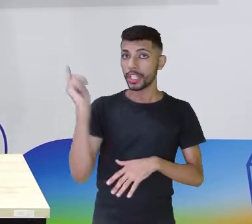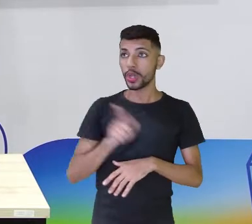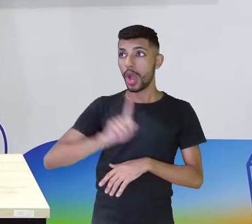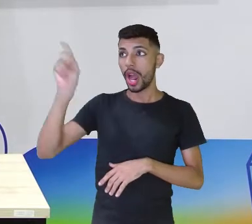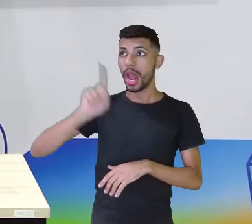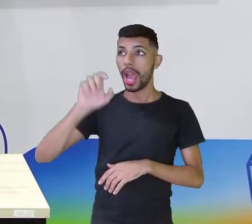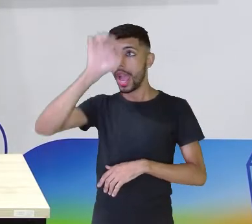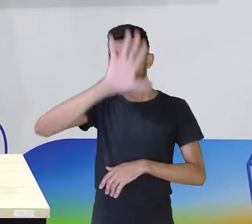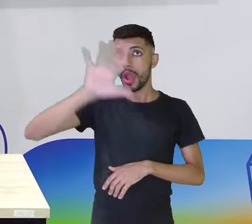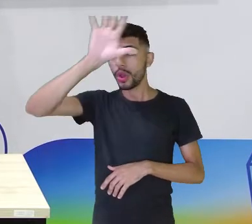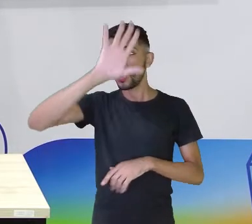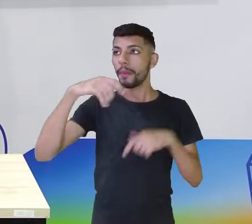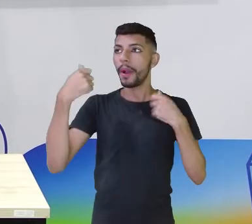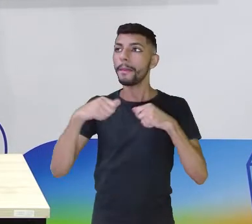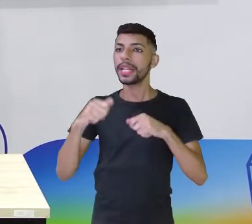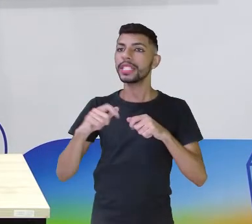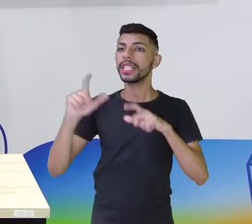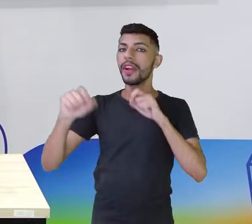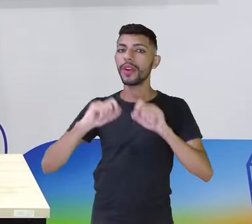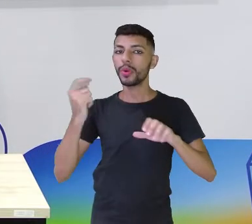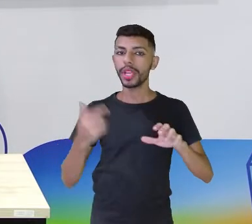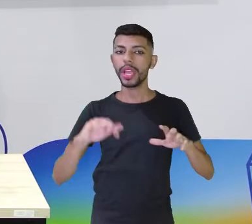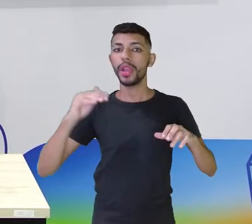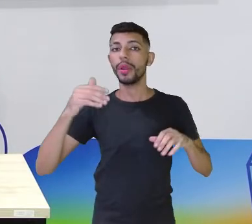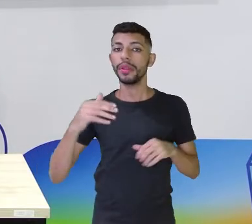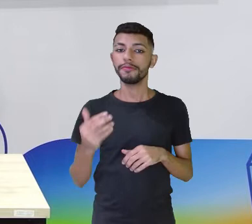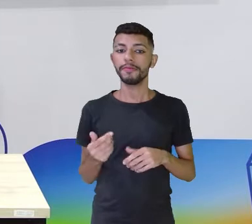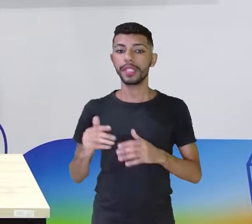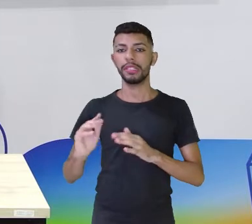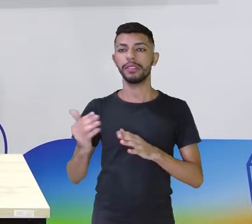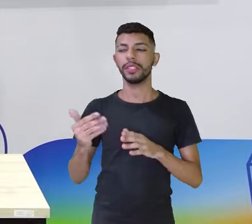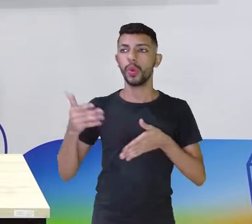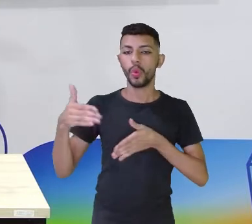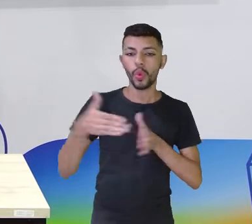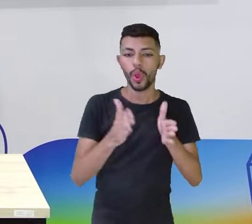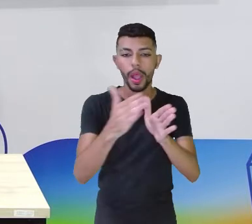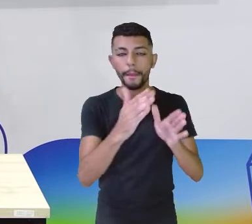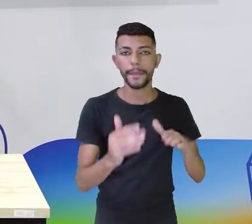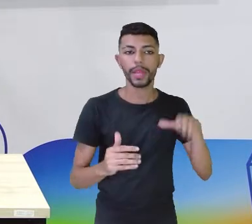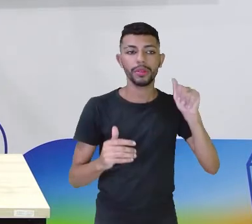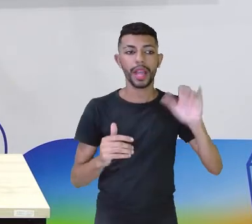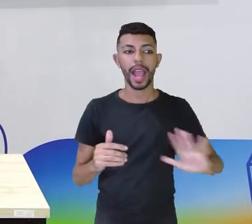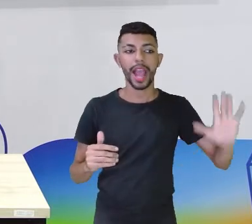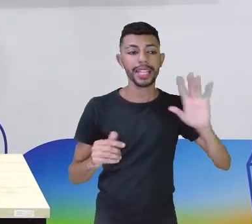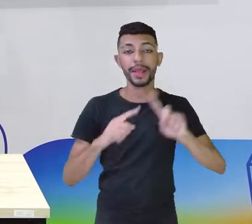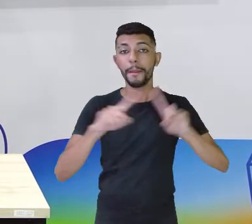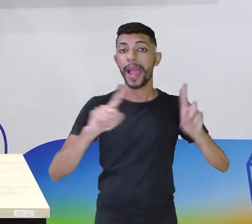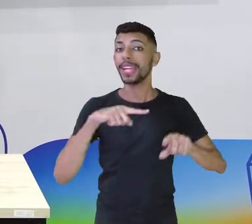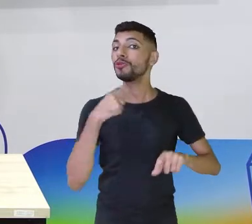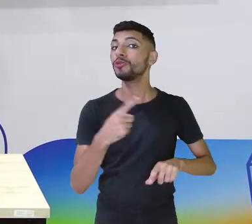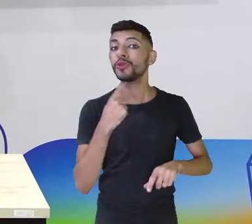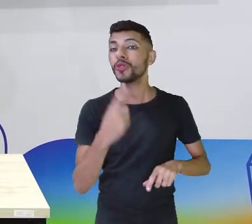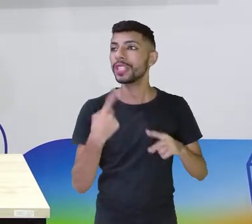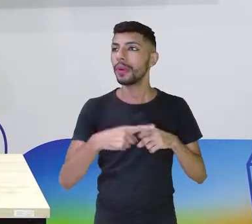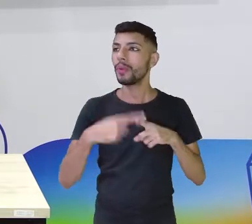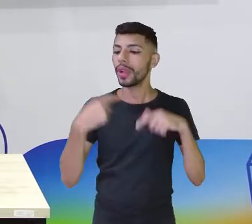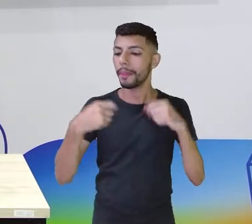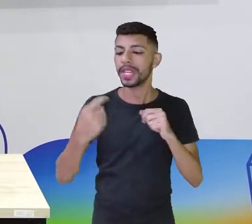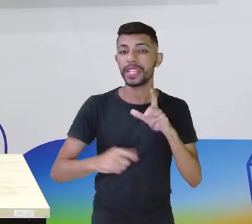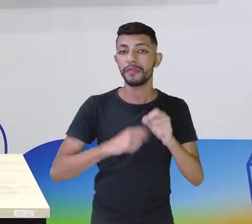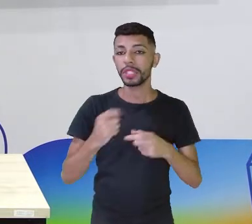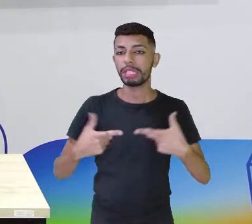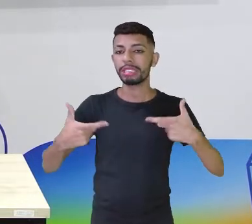precisava passar para o continente asiático para chegar na Índia, mas eles não conseguiam porque eles tinham que brigar com